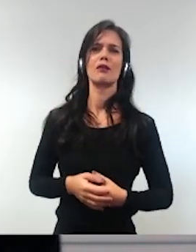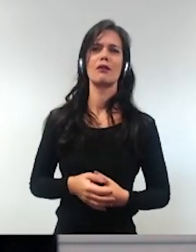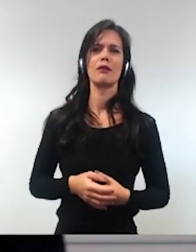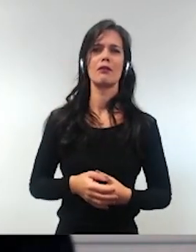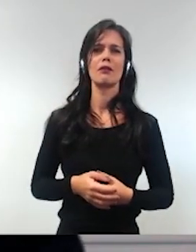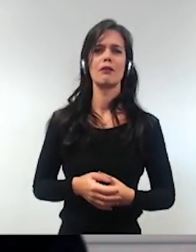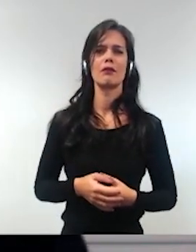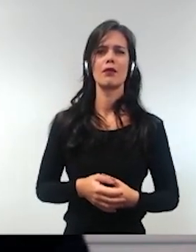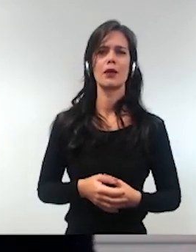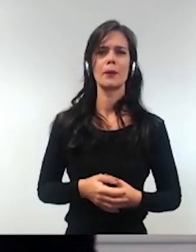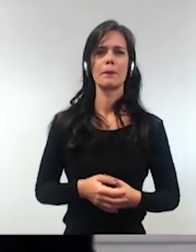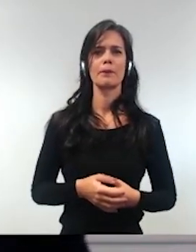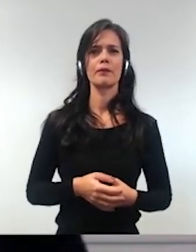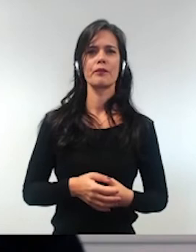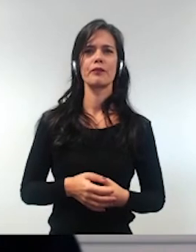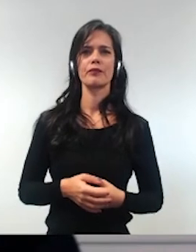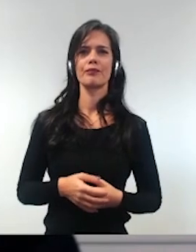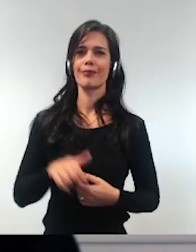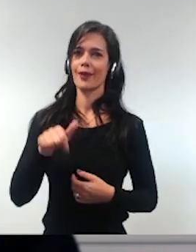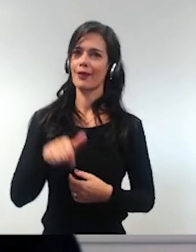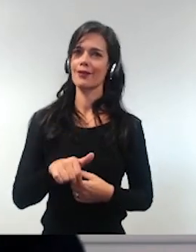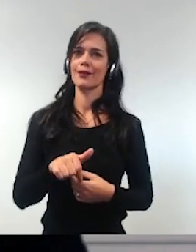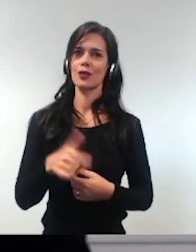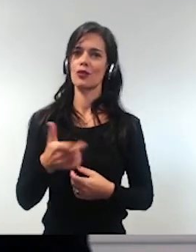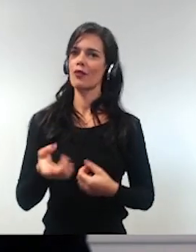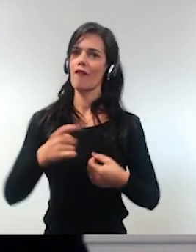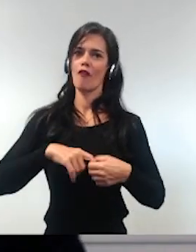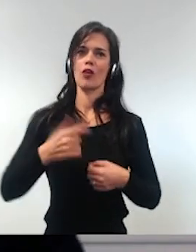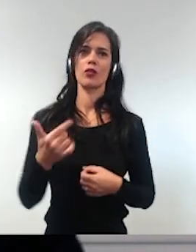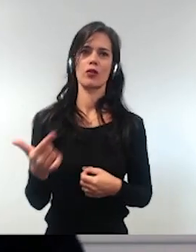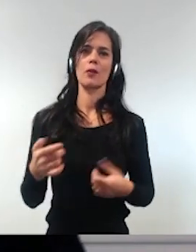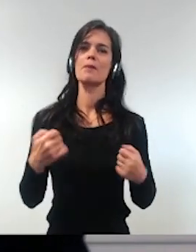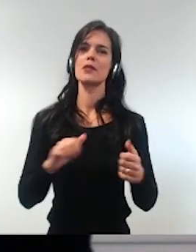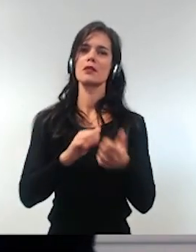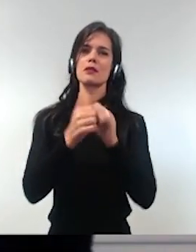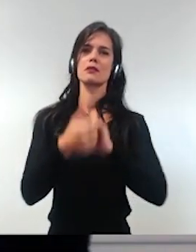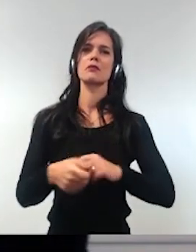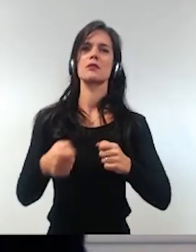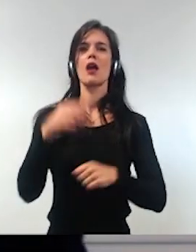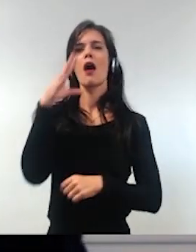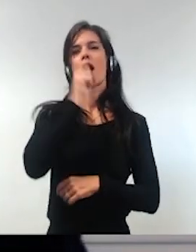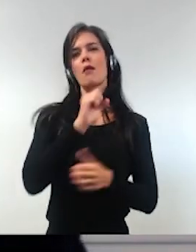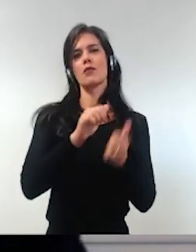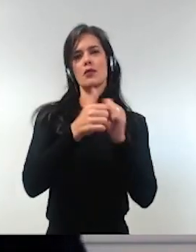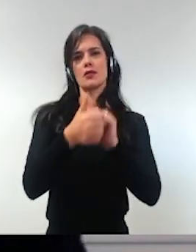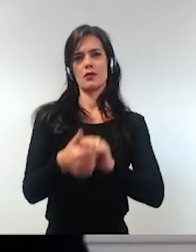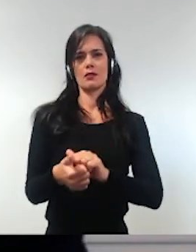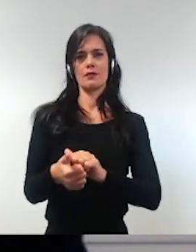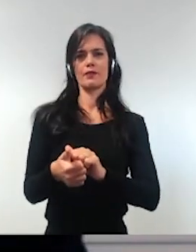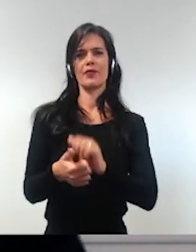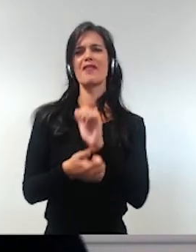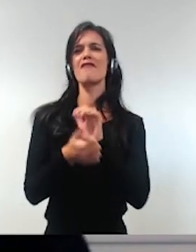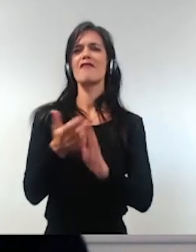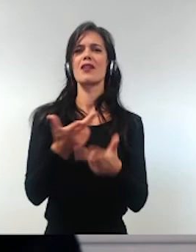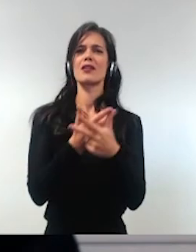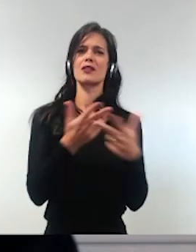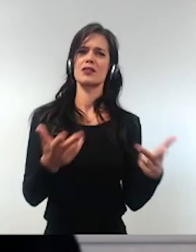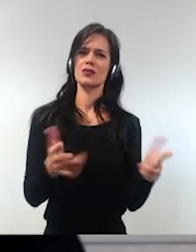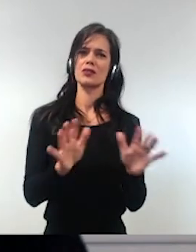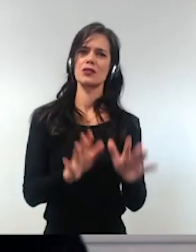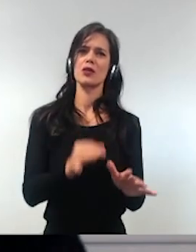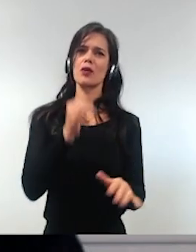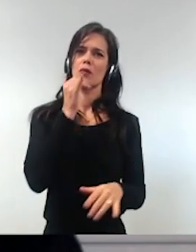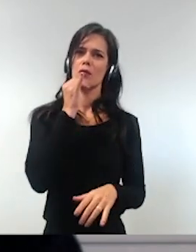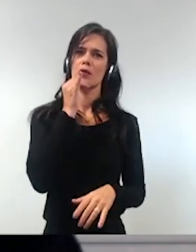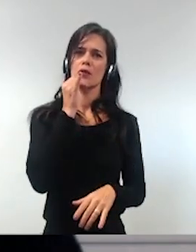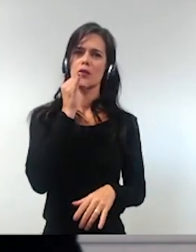veio, aqui não tem mais retorno. Nós teremos que nos adaptar em muita coisa, como, por exemplo,